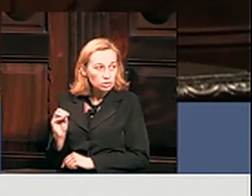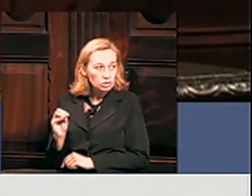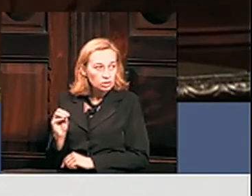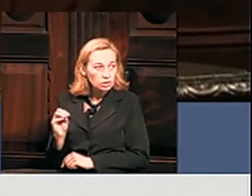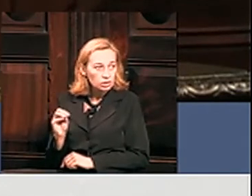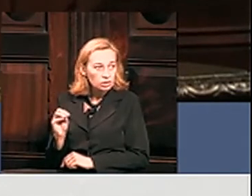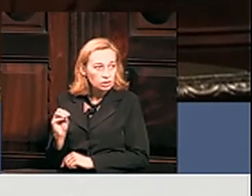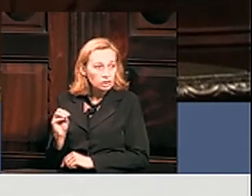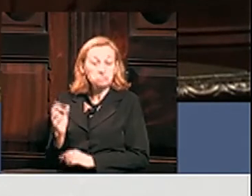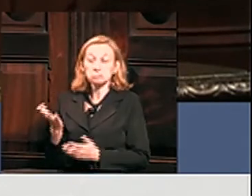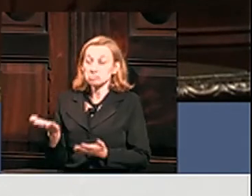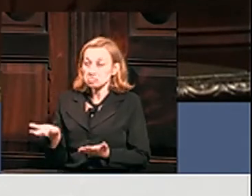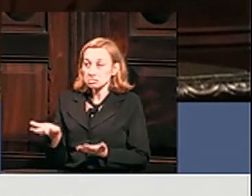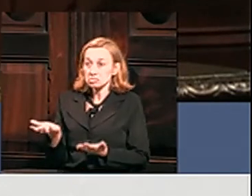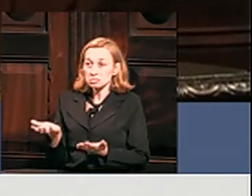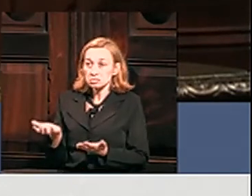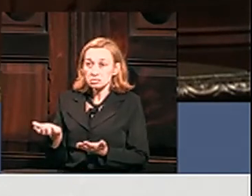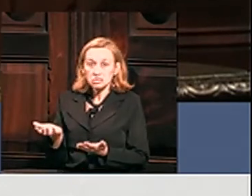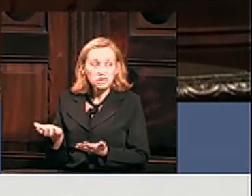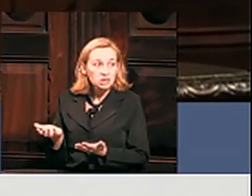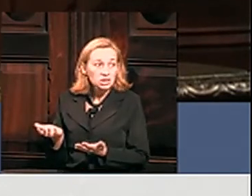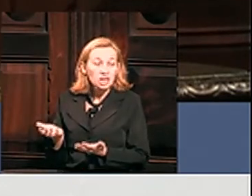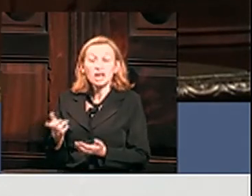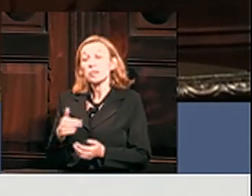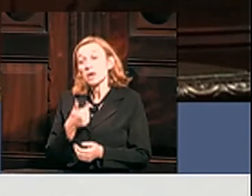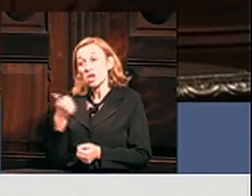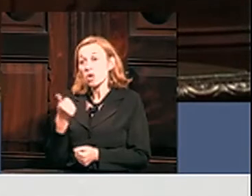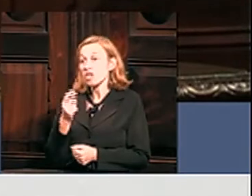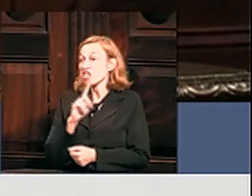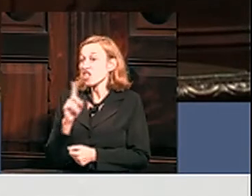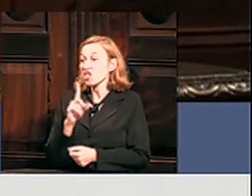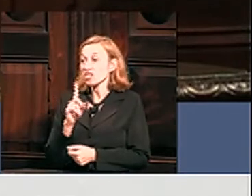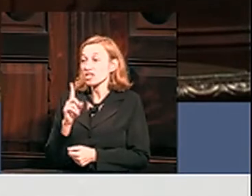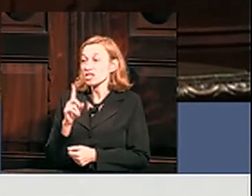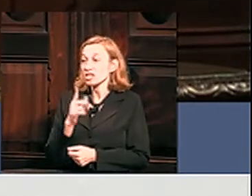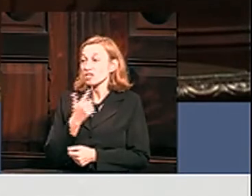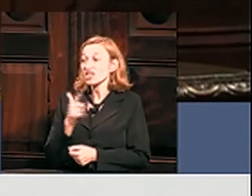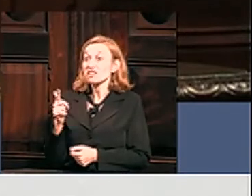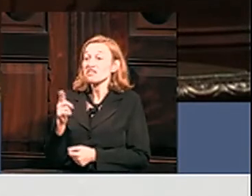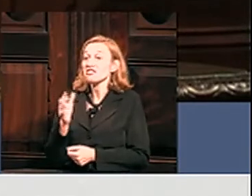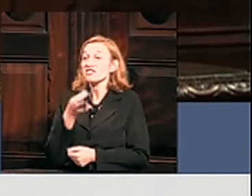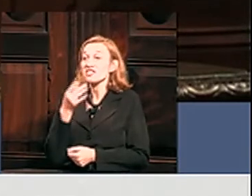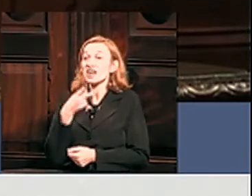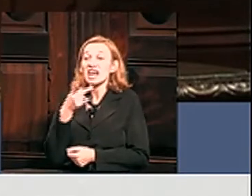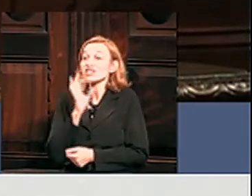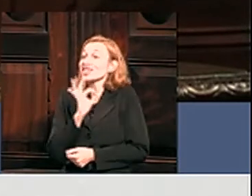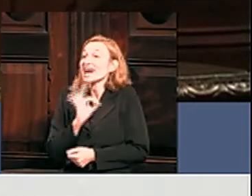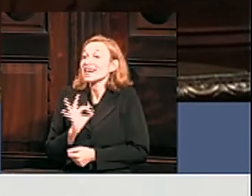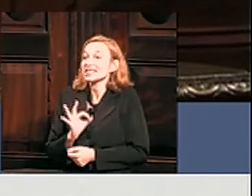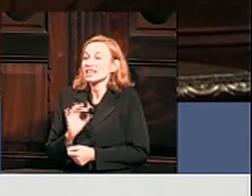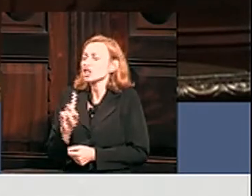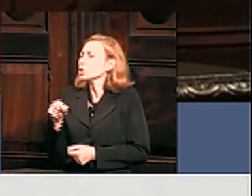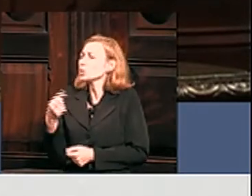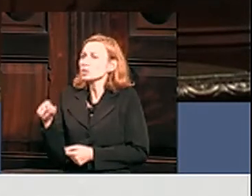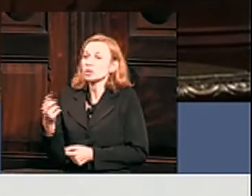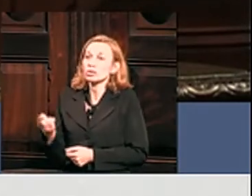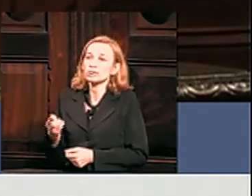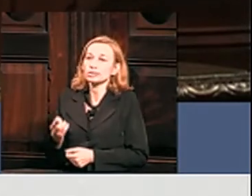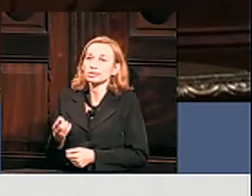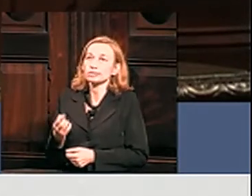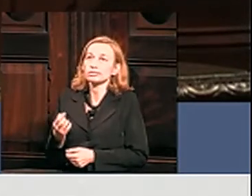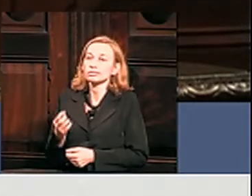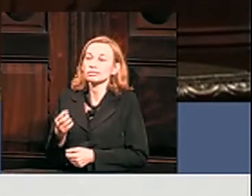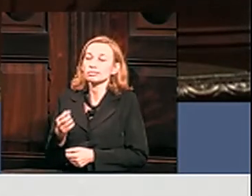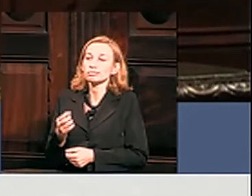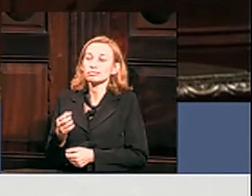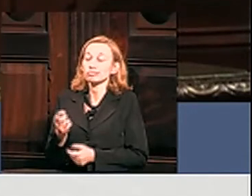Aquilo era melhor que nem falasse, e outros para não nominá-los.